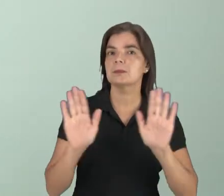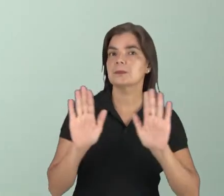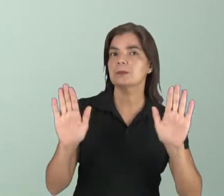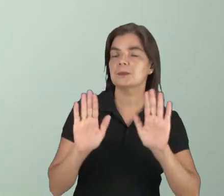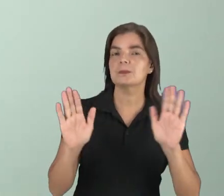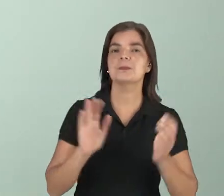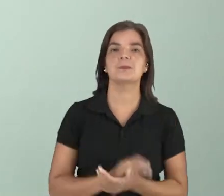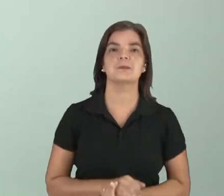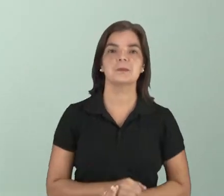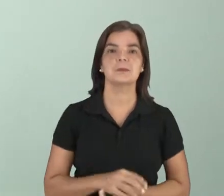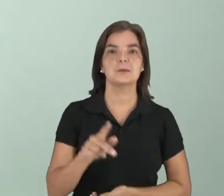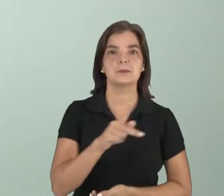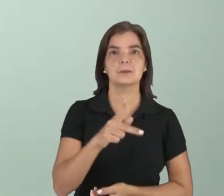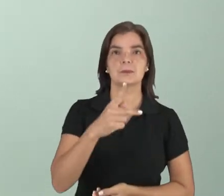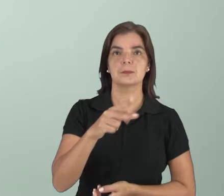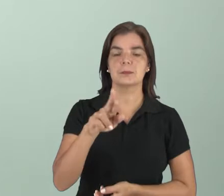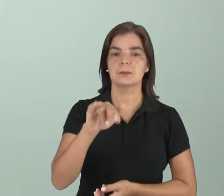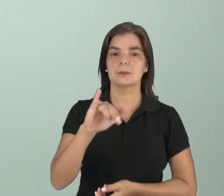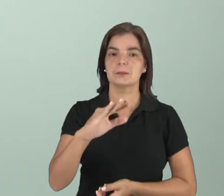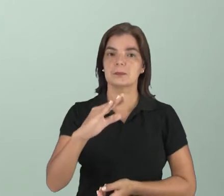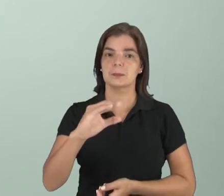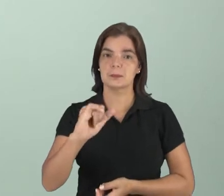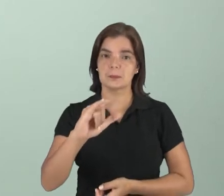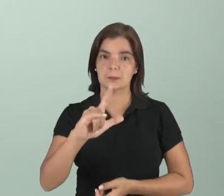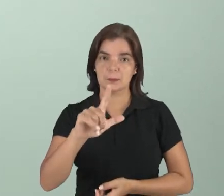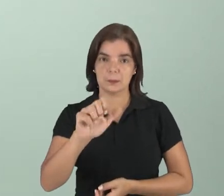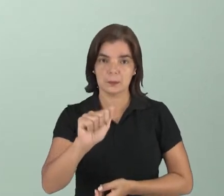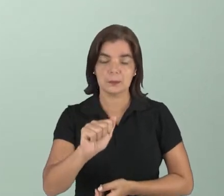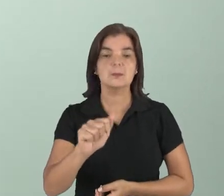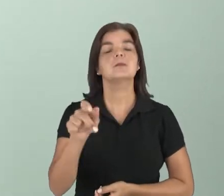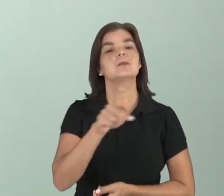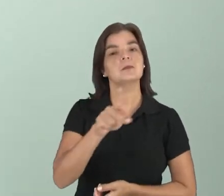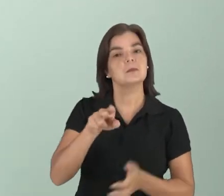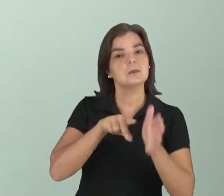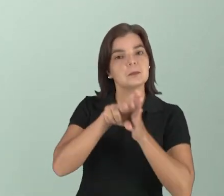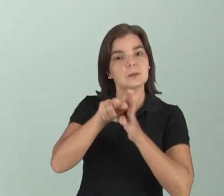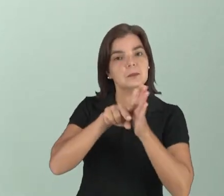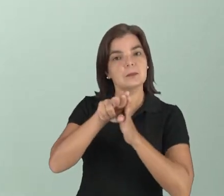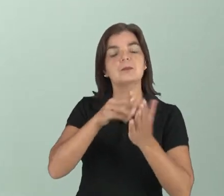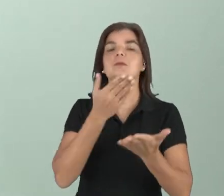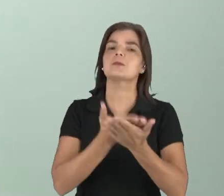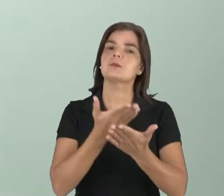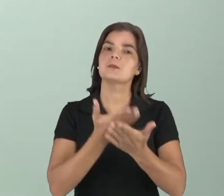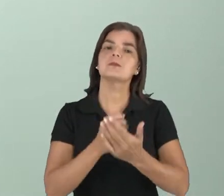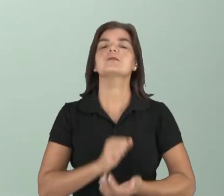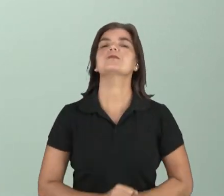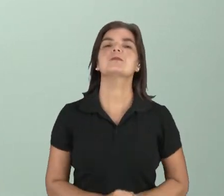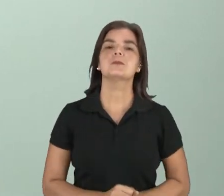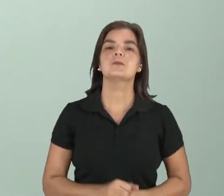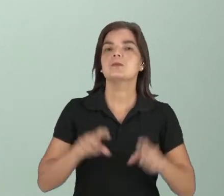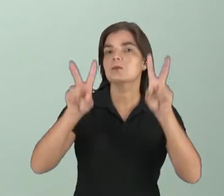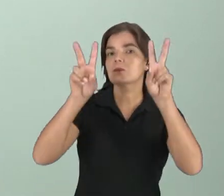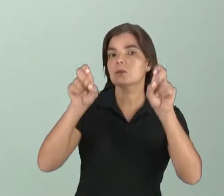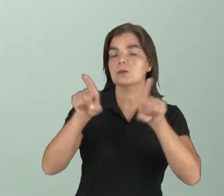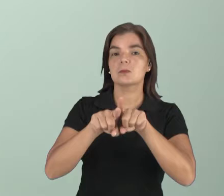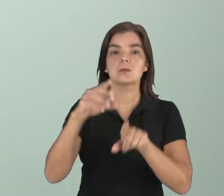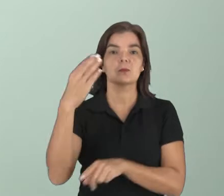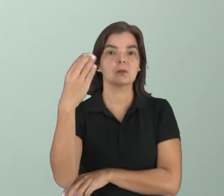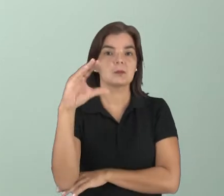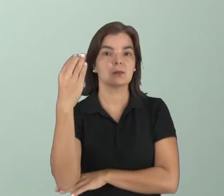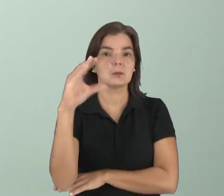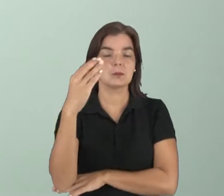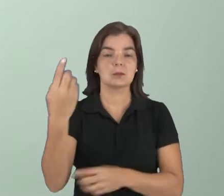Olá, eu sou a professora Priscila e hoje nós teremos mais uma aula de biologia. O nosso tema será a